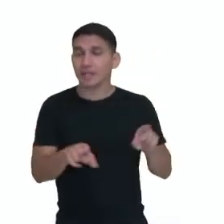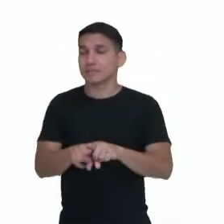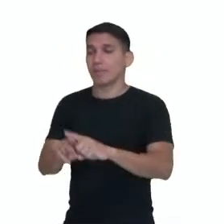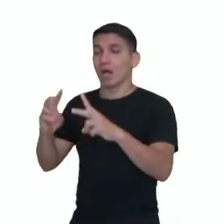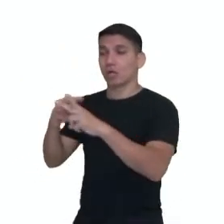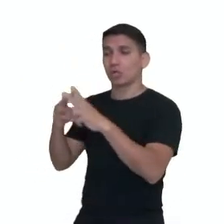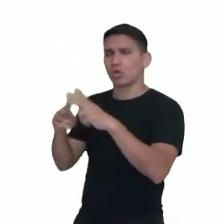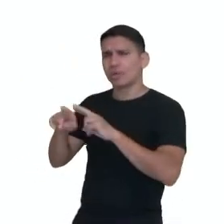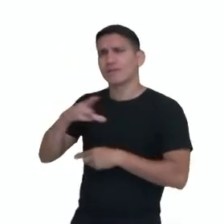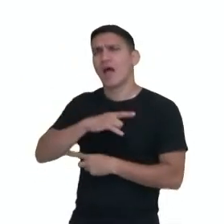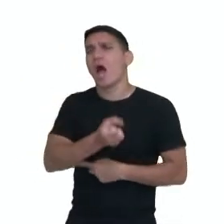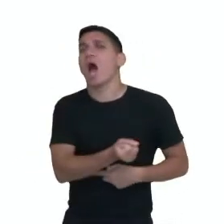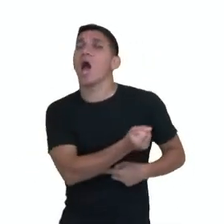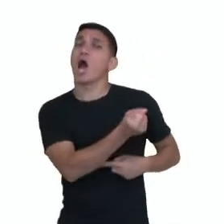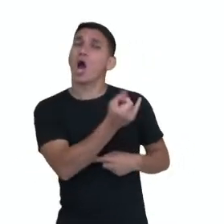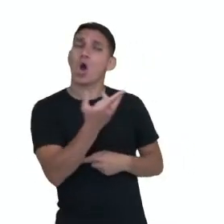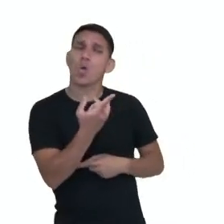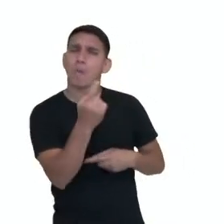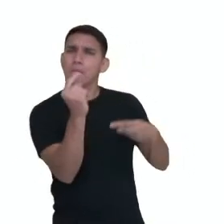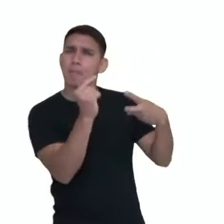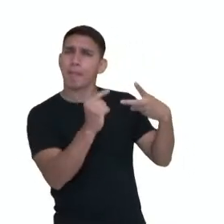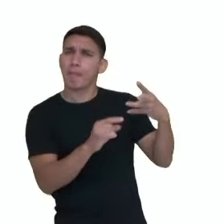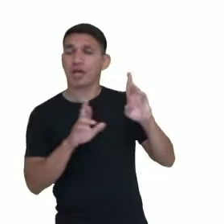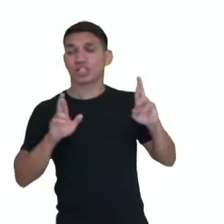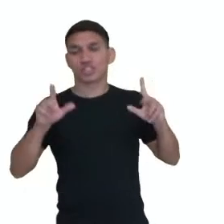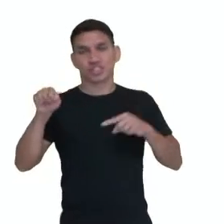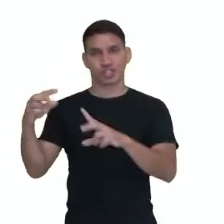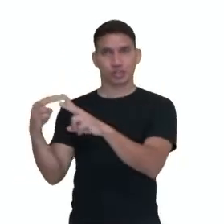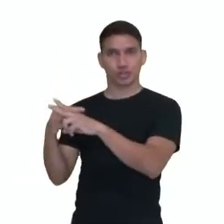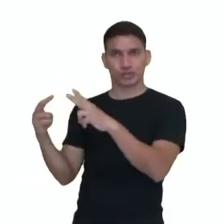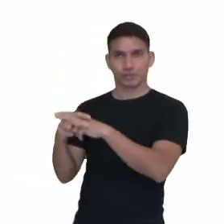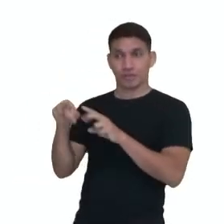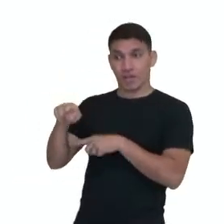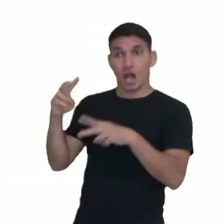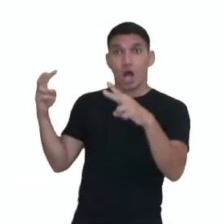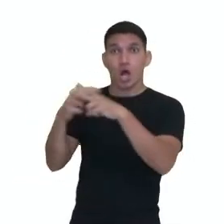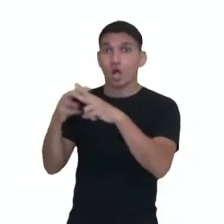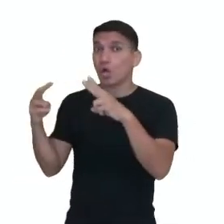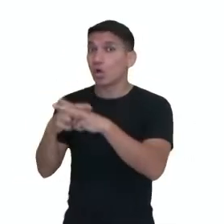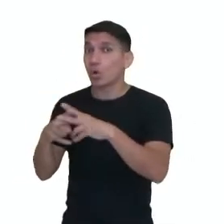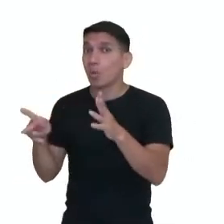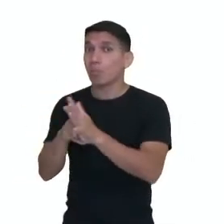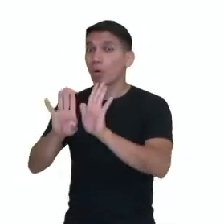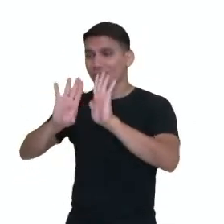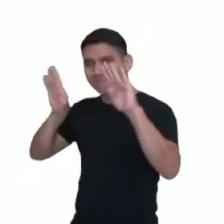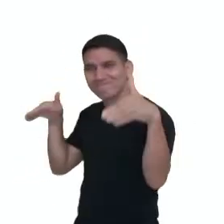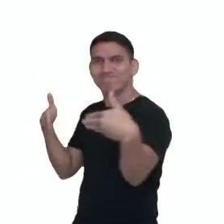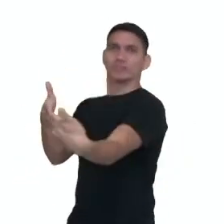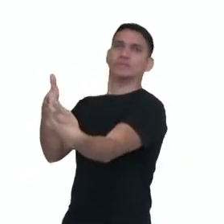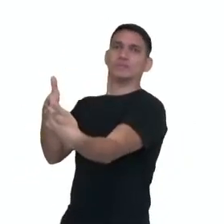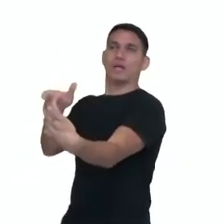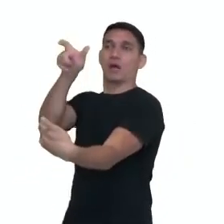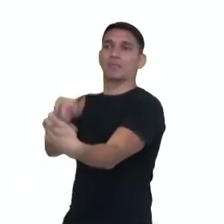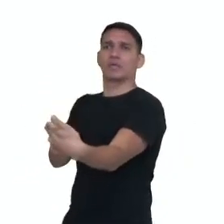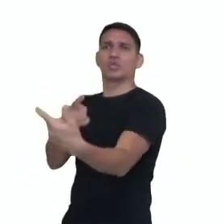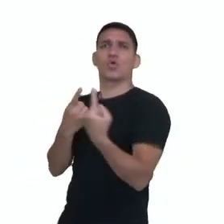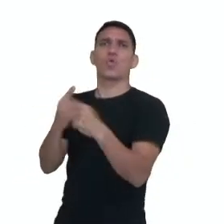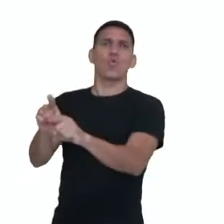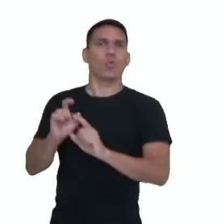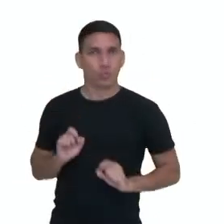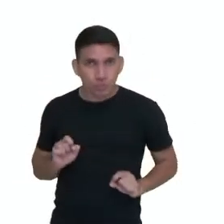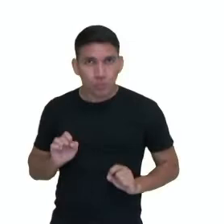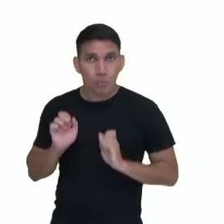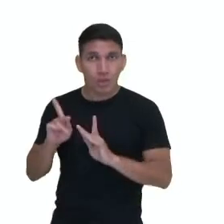alguns aspectos que as tornam diferentes. As lutas consistem num combate direto com o